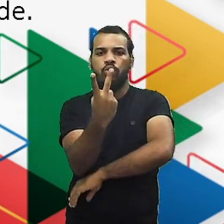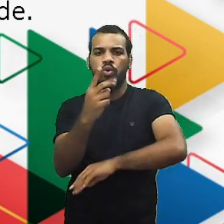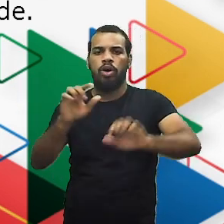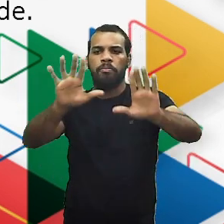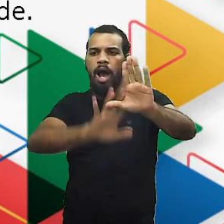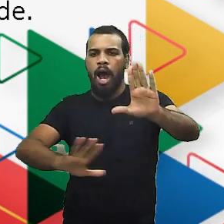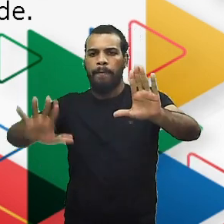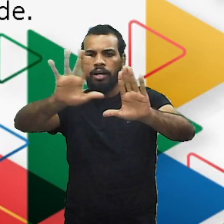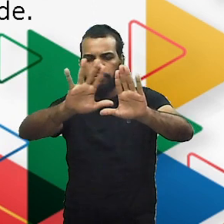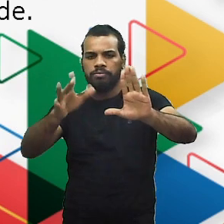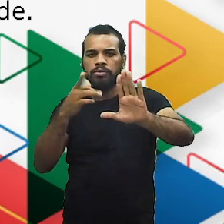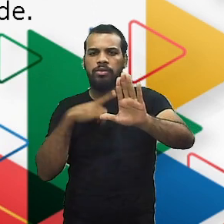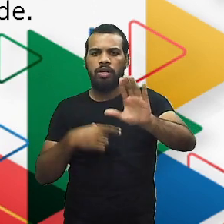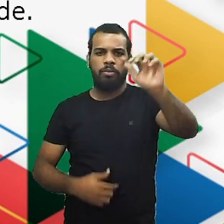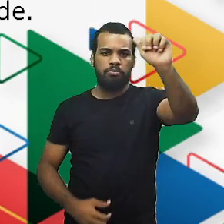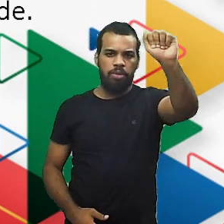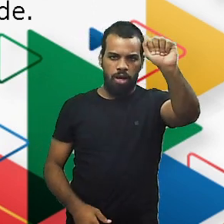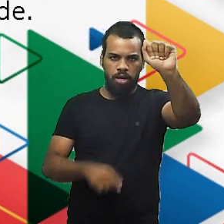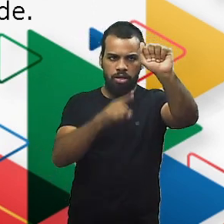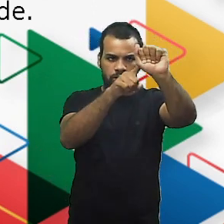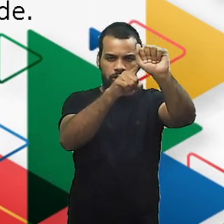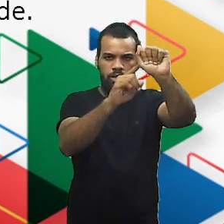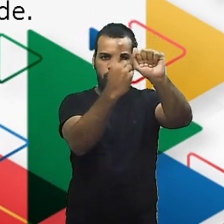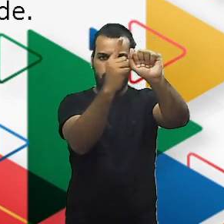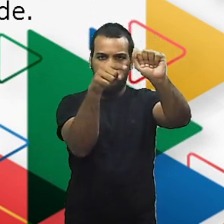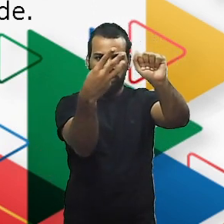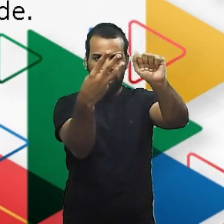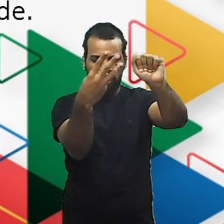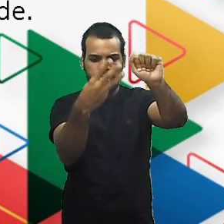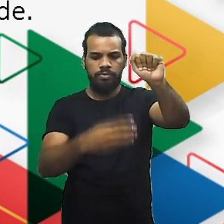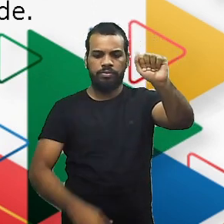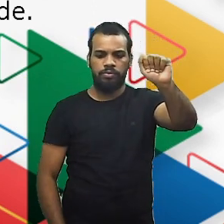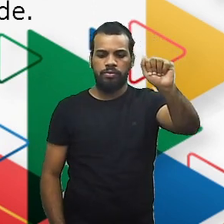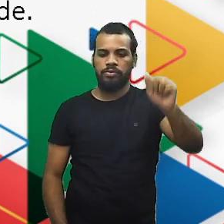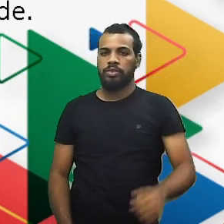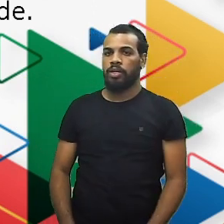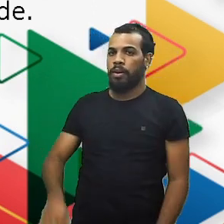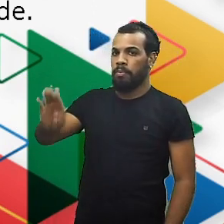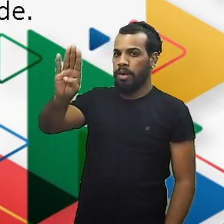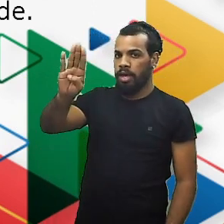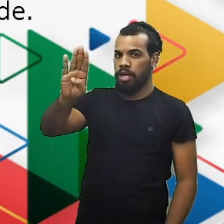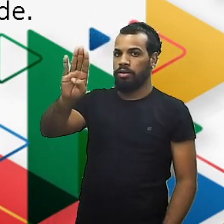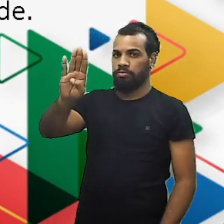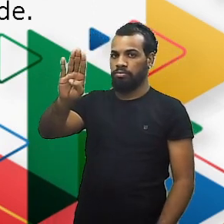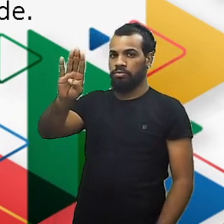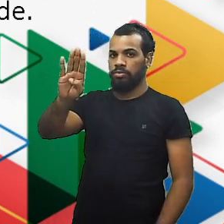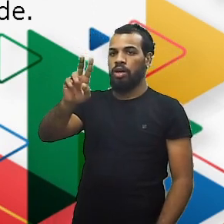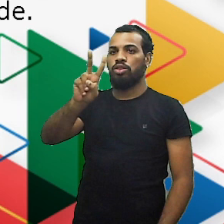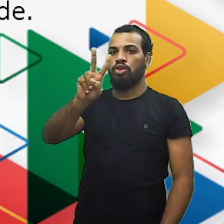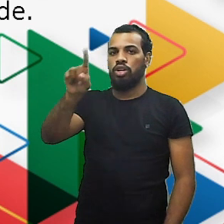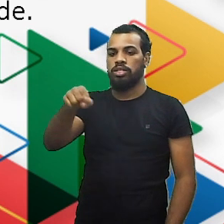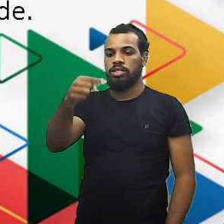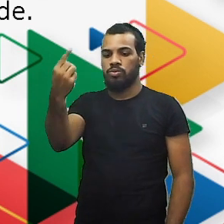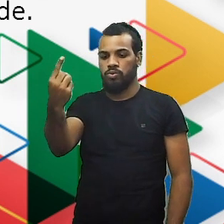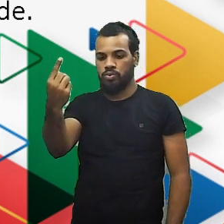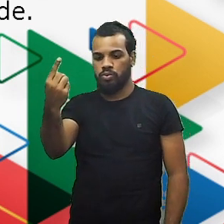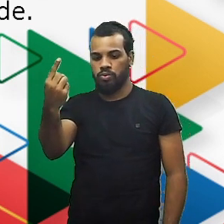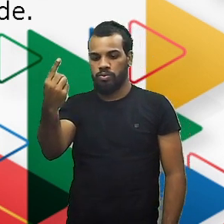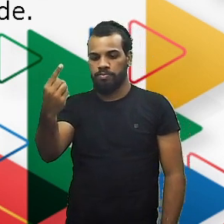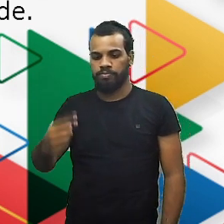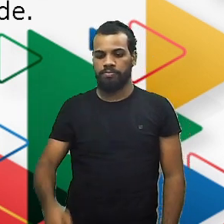mapa. O ponto A, com coordenadas 1 e 3, e o ponto B, com coordenadas -2 e